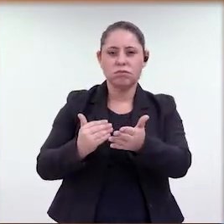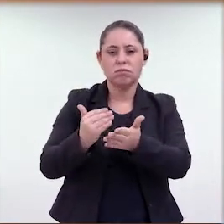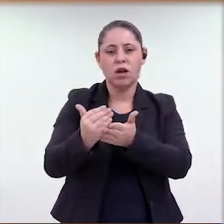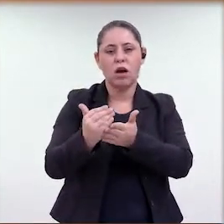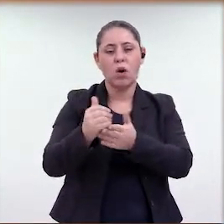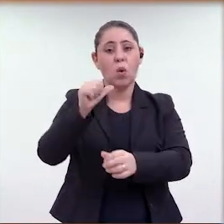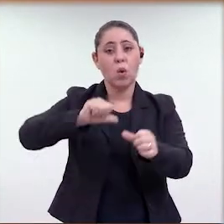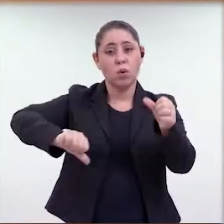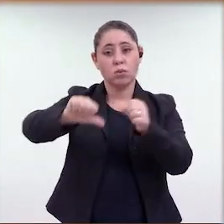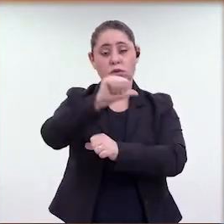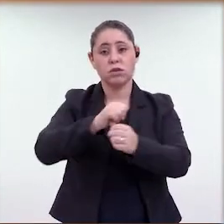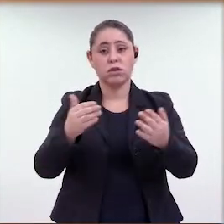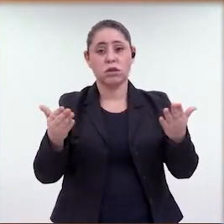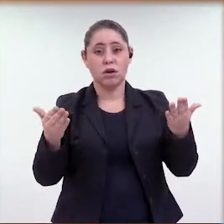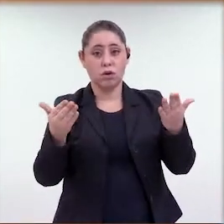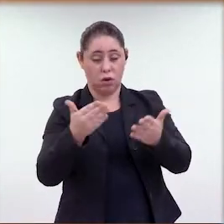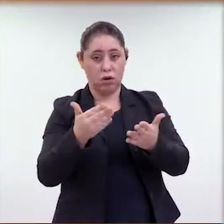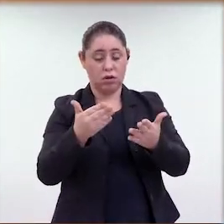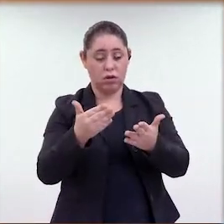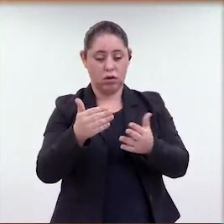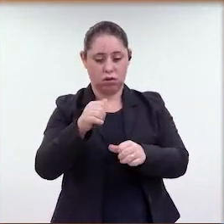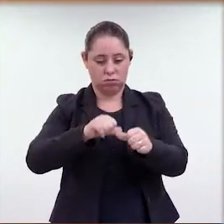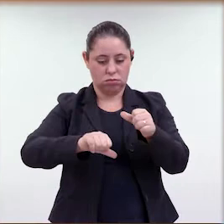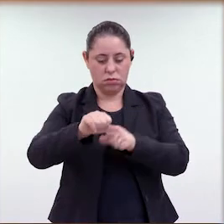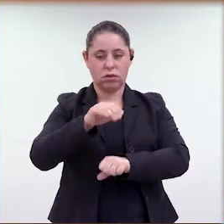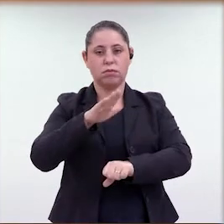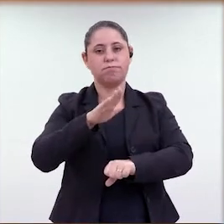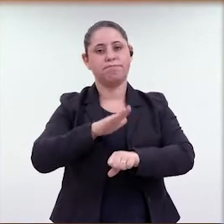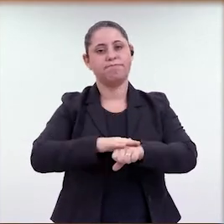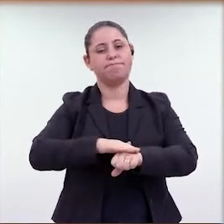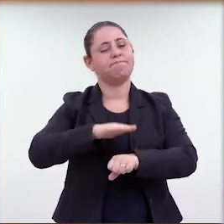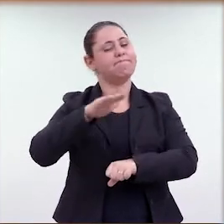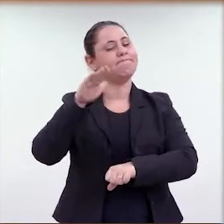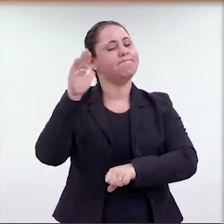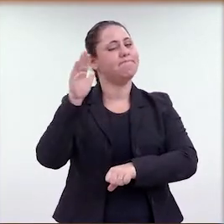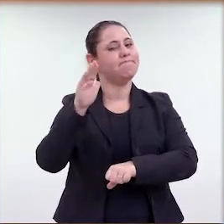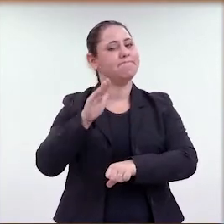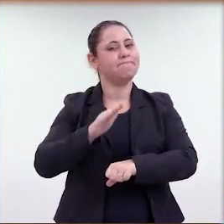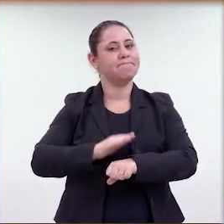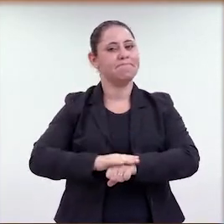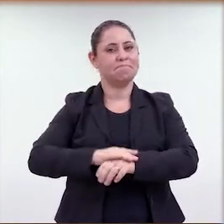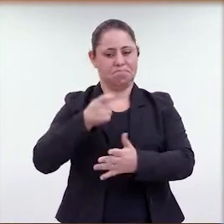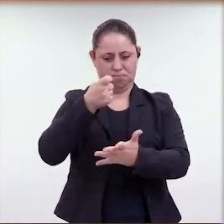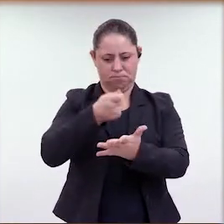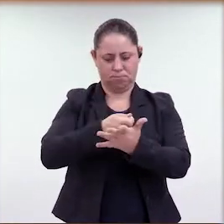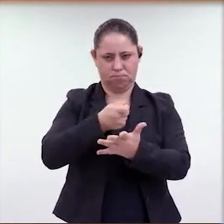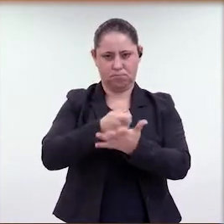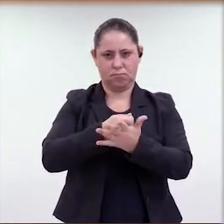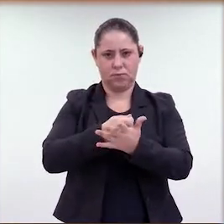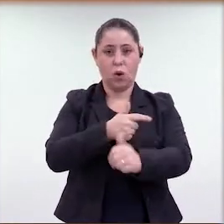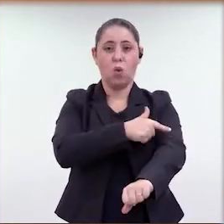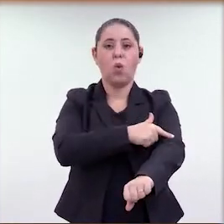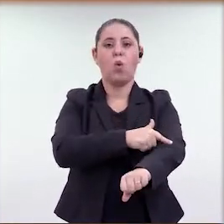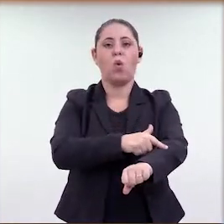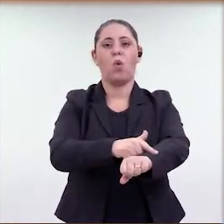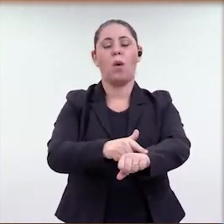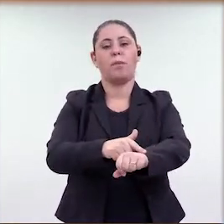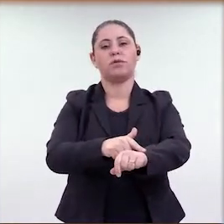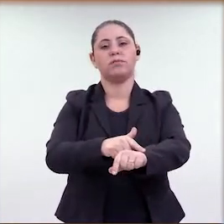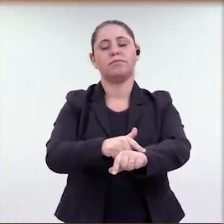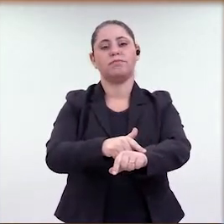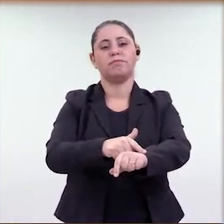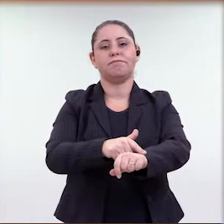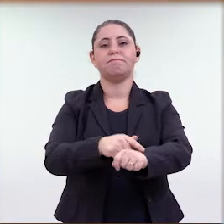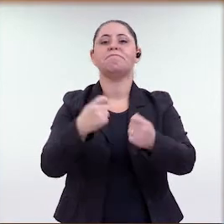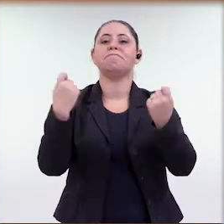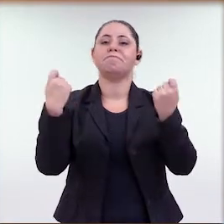essa mudança que vem agora é uma mudança bem mais radical, porque é uma mudança de comportamento. Nós